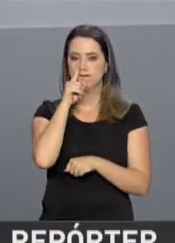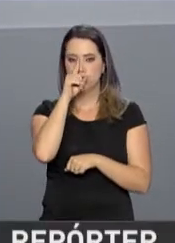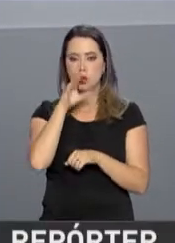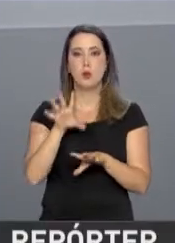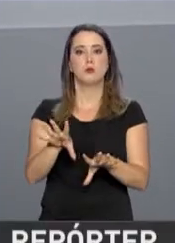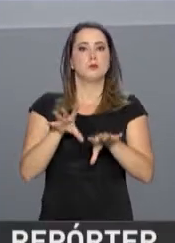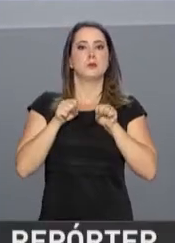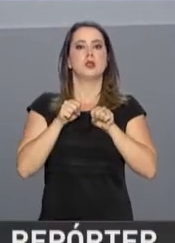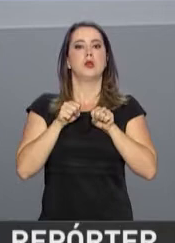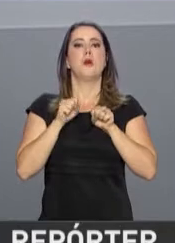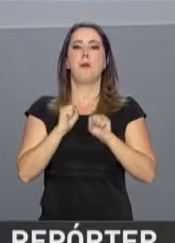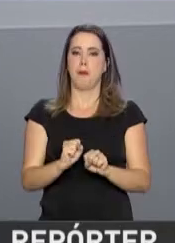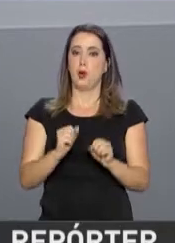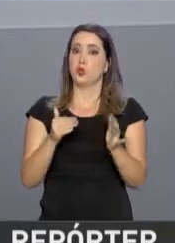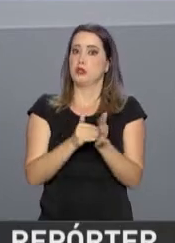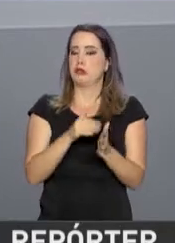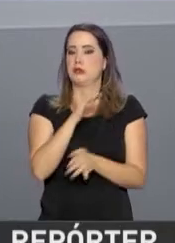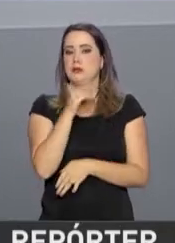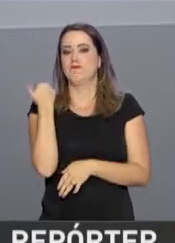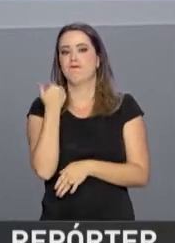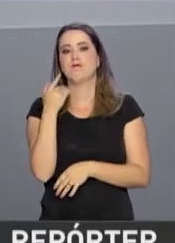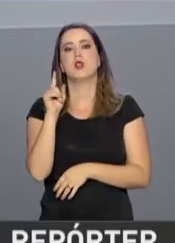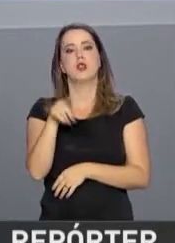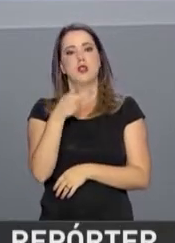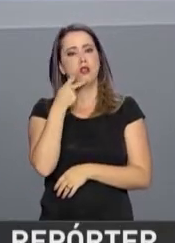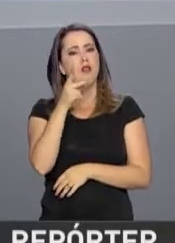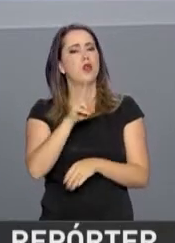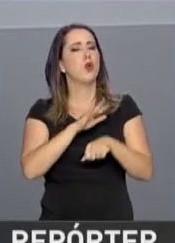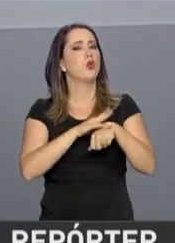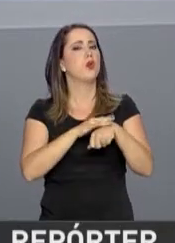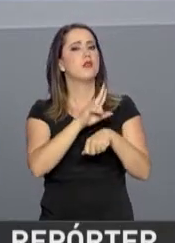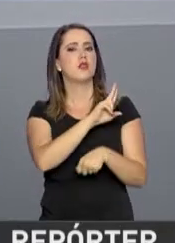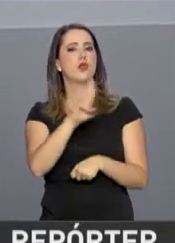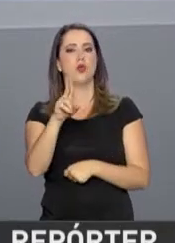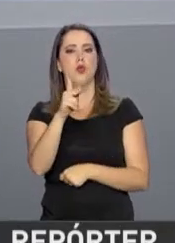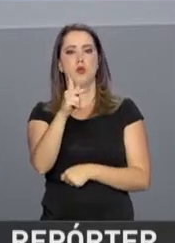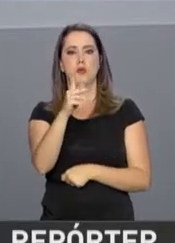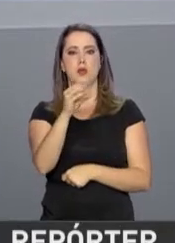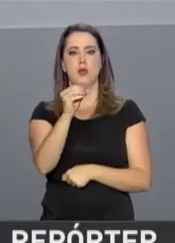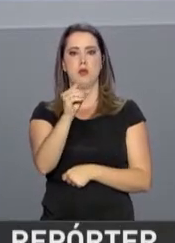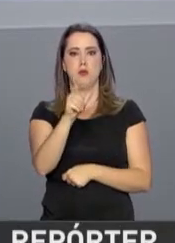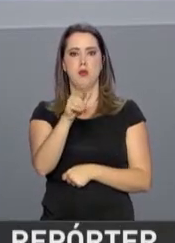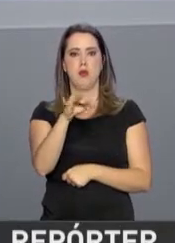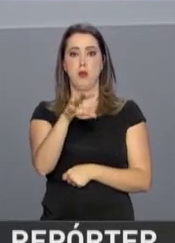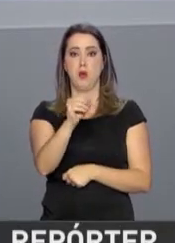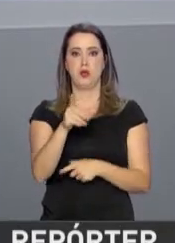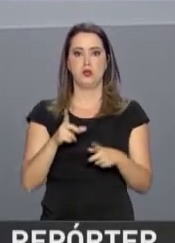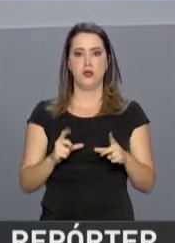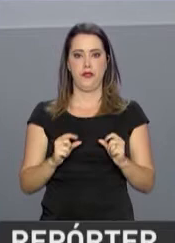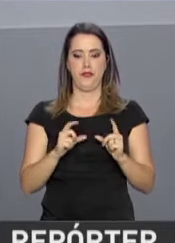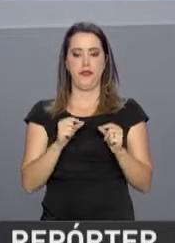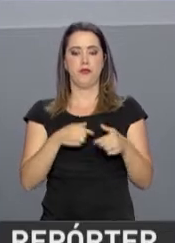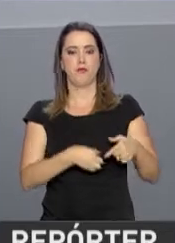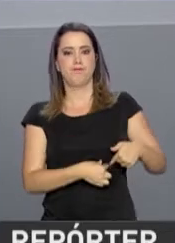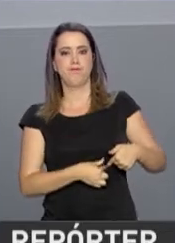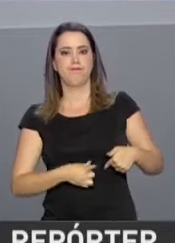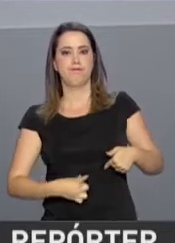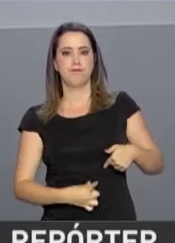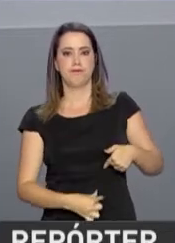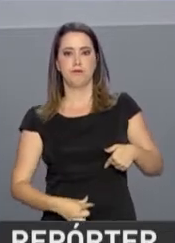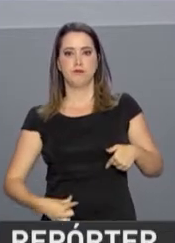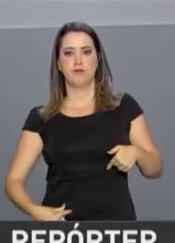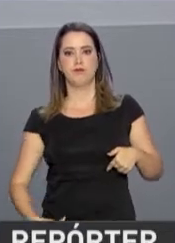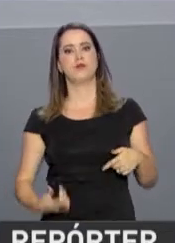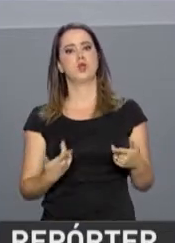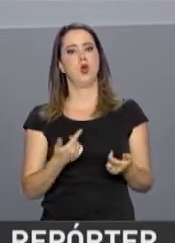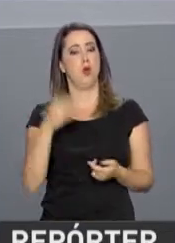que pode até levar à morte estamos falando da pólio uma doença aguda causada por um vírus que vive no intestino o brasil não